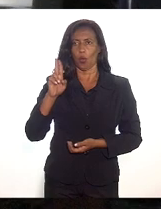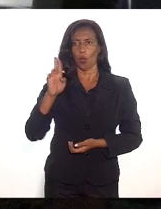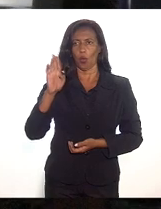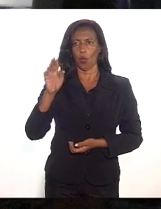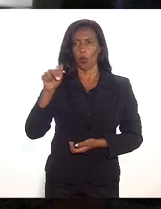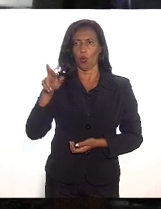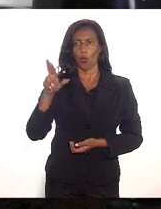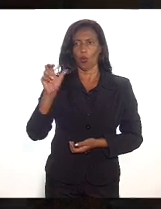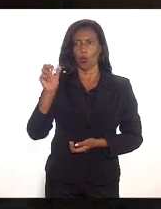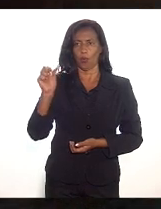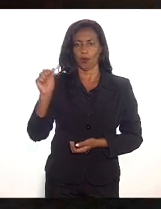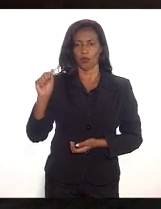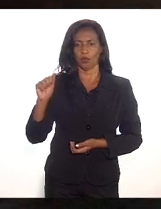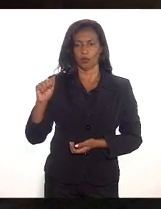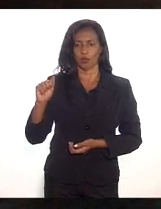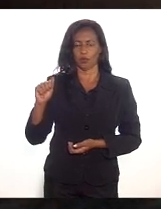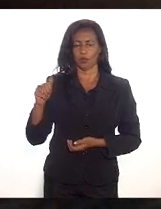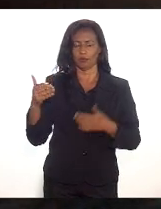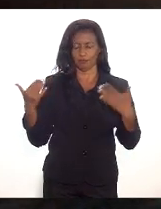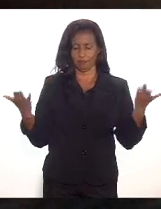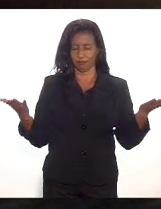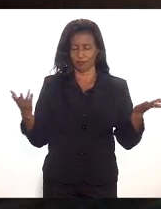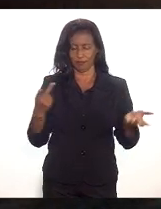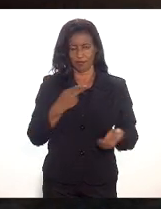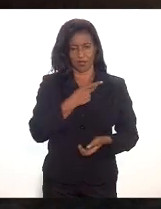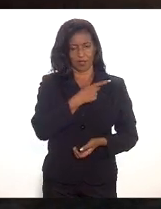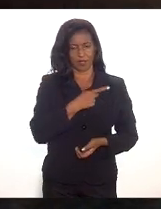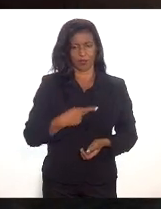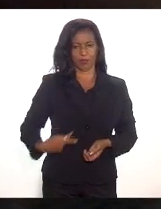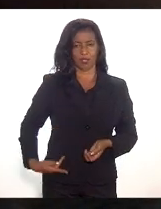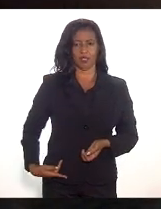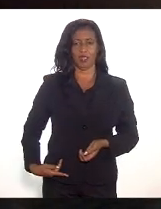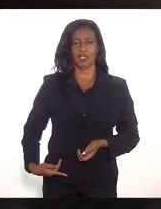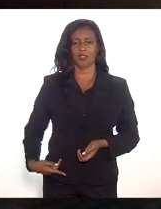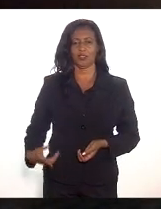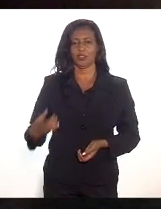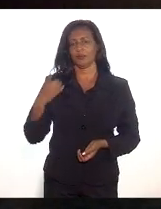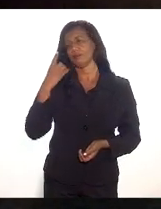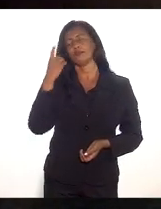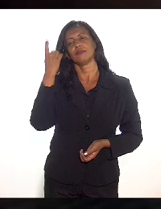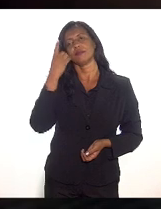Senhor presidente, deputado Flávio Serafini, meu líder,